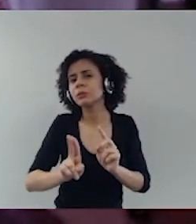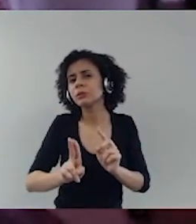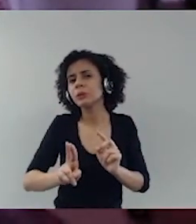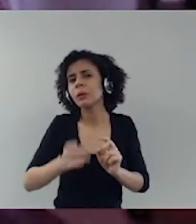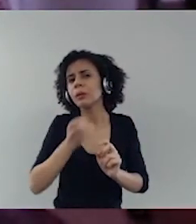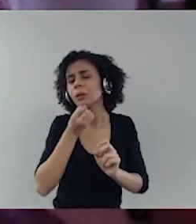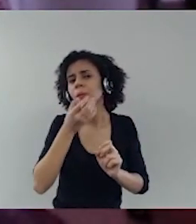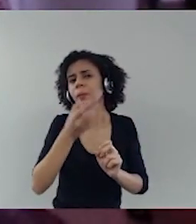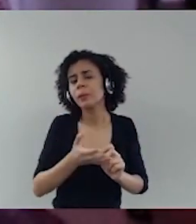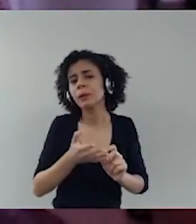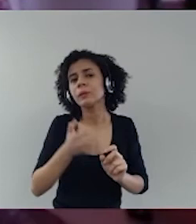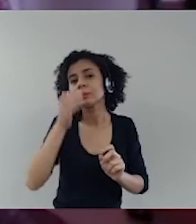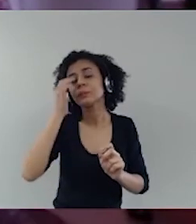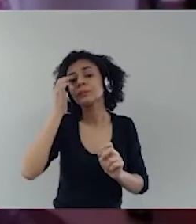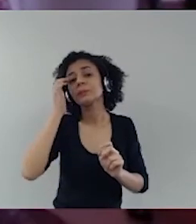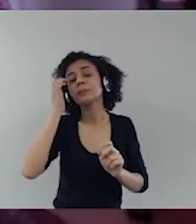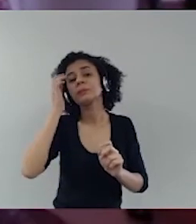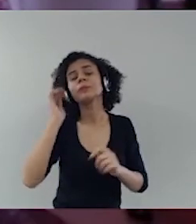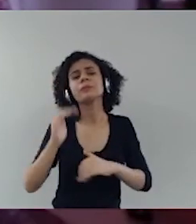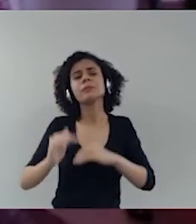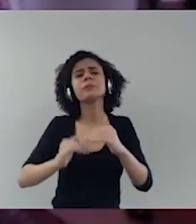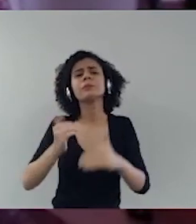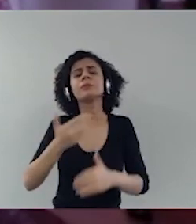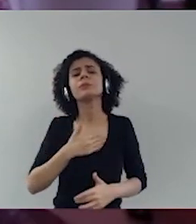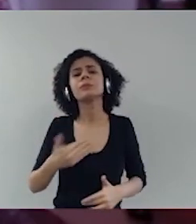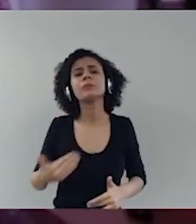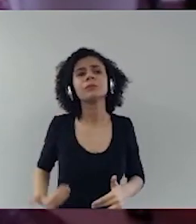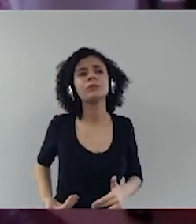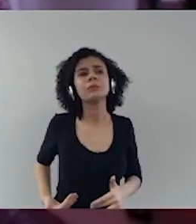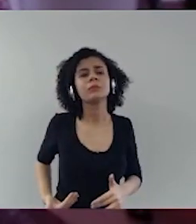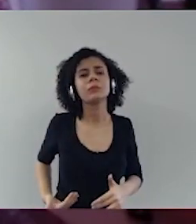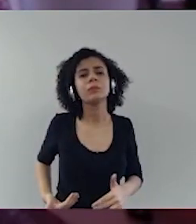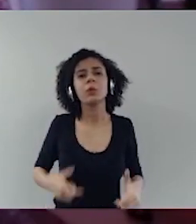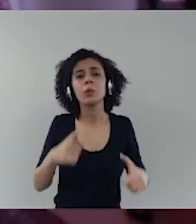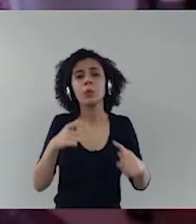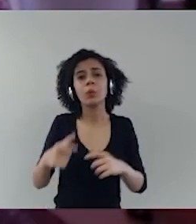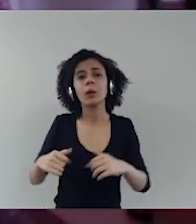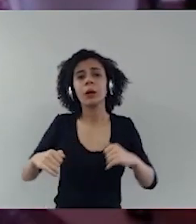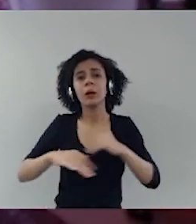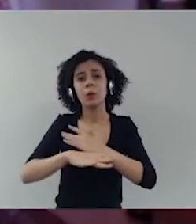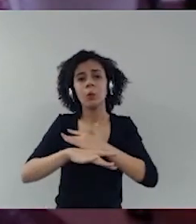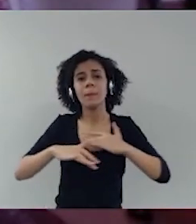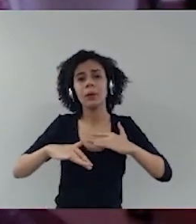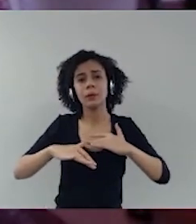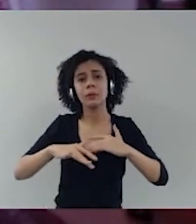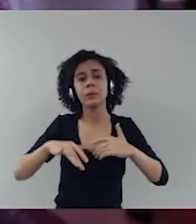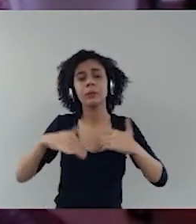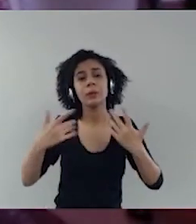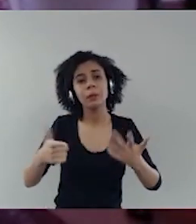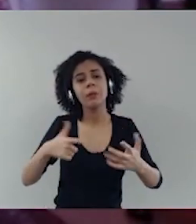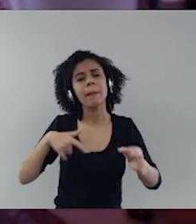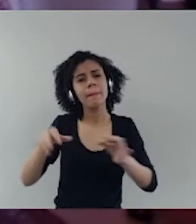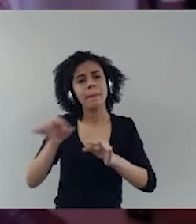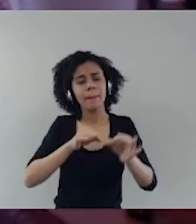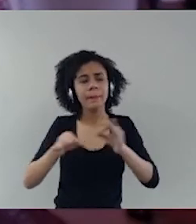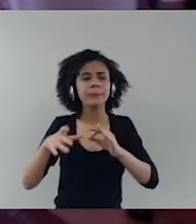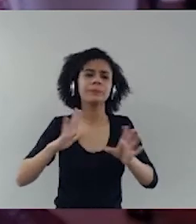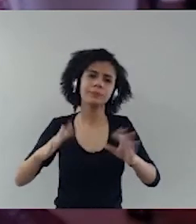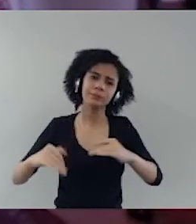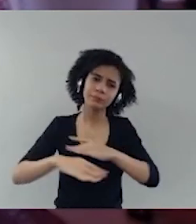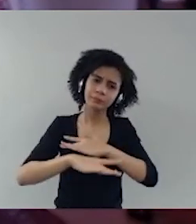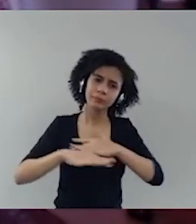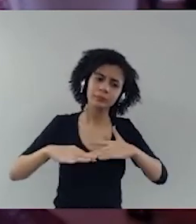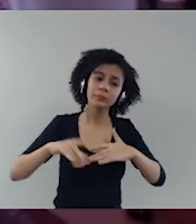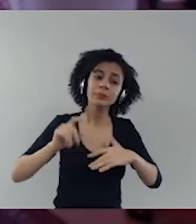dos bens, em um processo de governança do solo urbano. A verdade é que o Brasil tem uma tradição de planejamento urbano